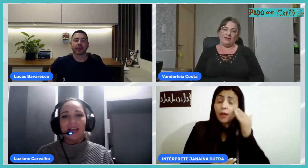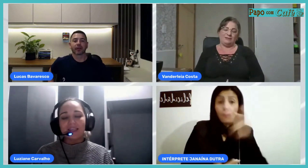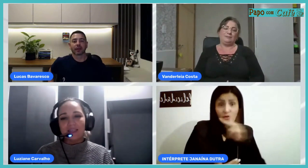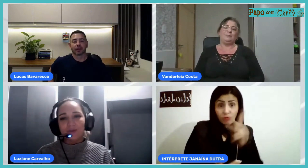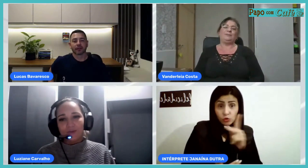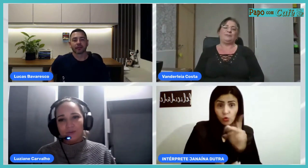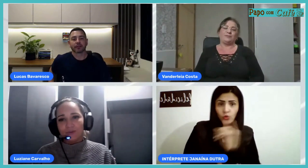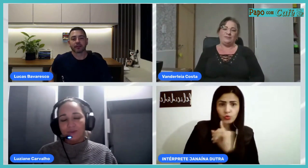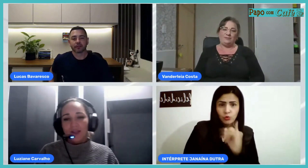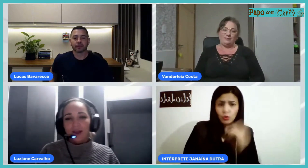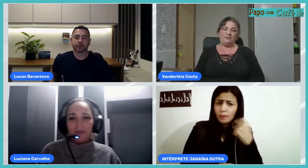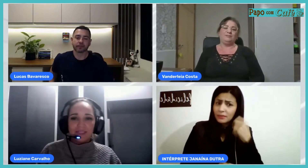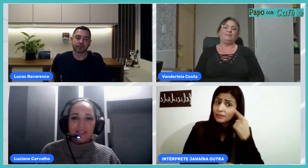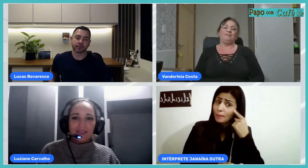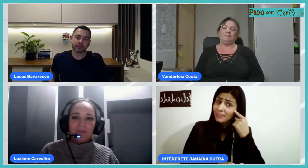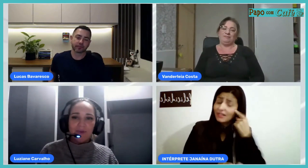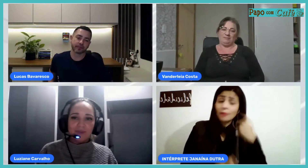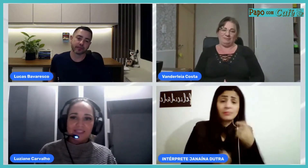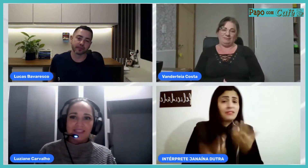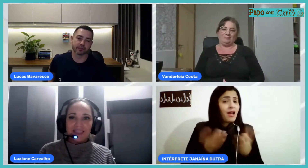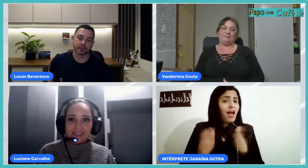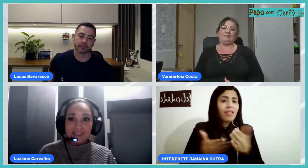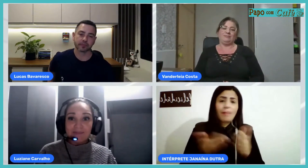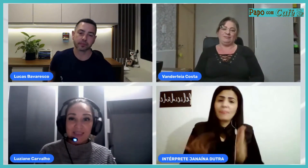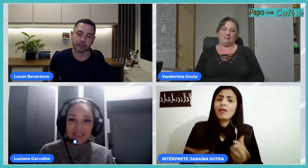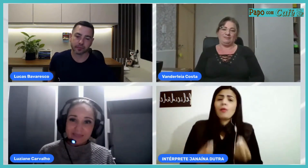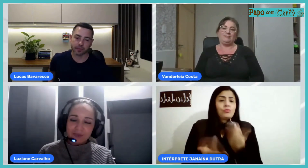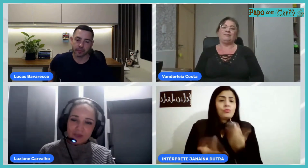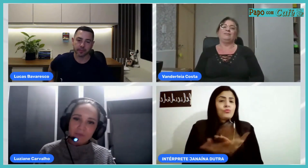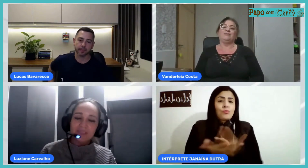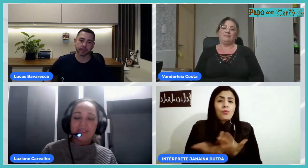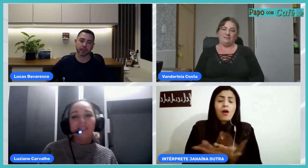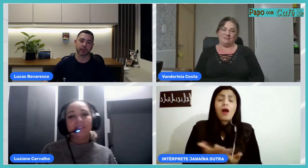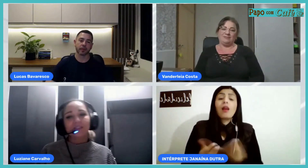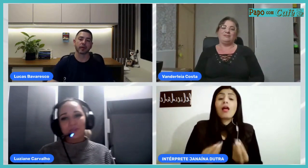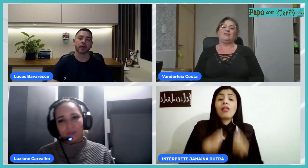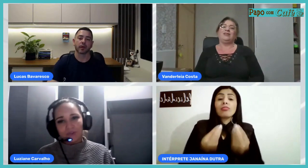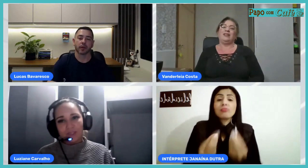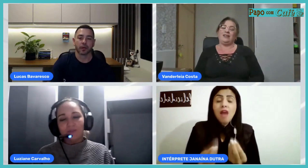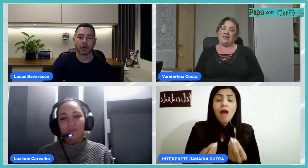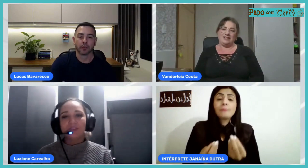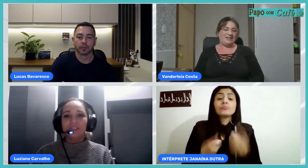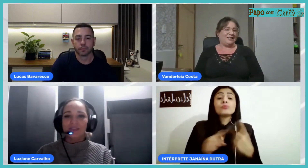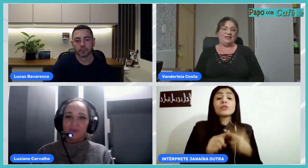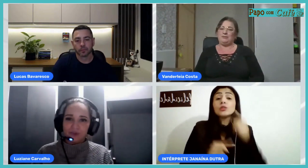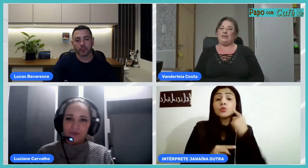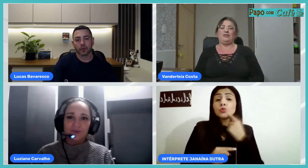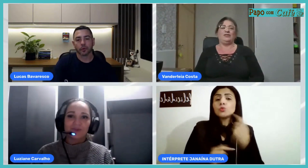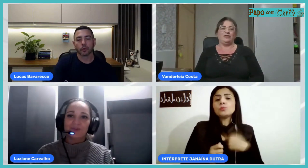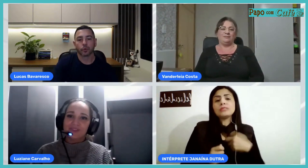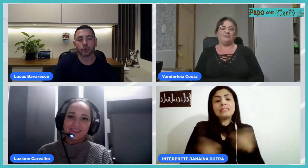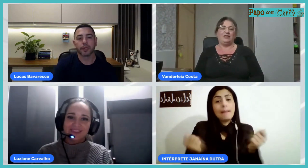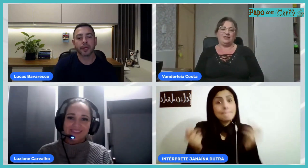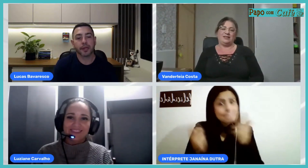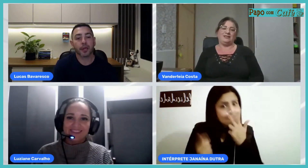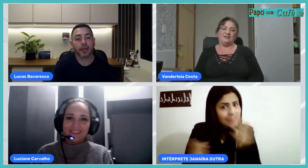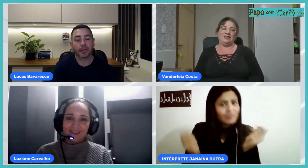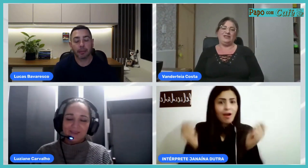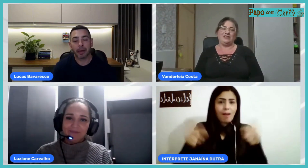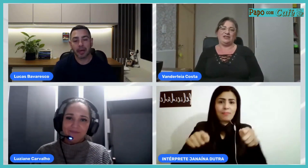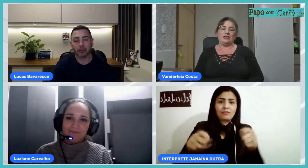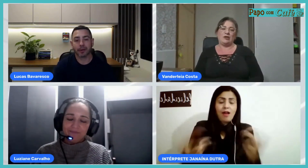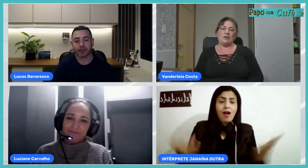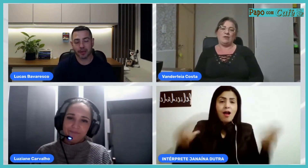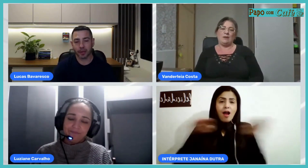e criar recursos para que ele possa ter as mesmas competências do que os alunos que não são surdos. O que a gente